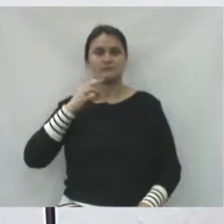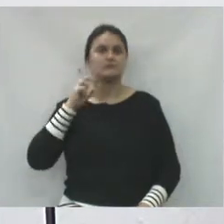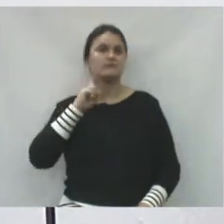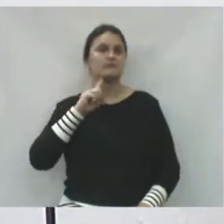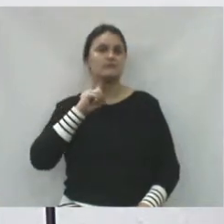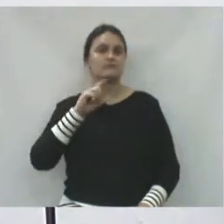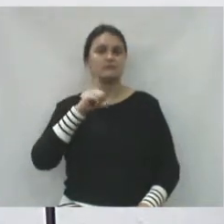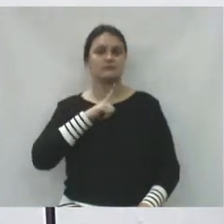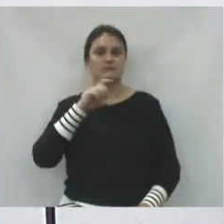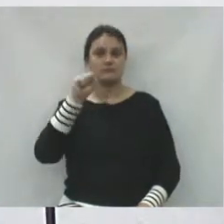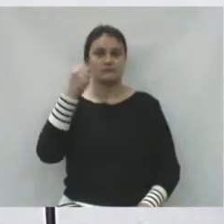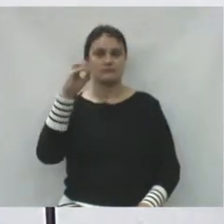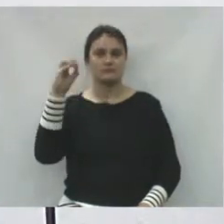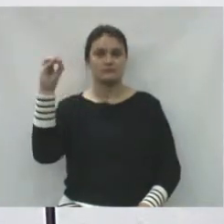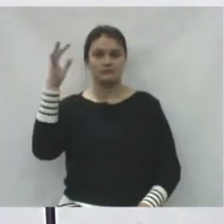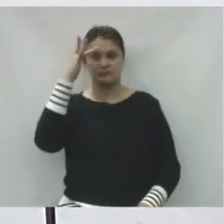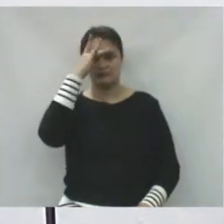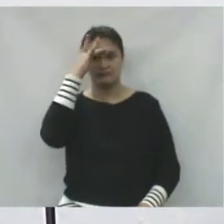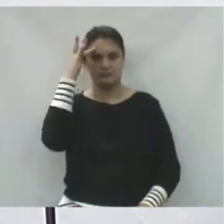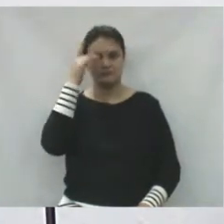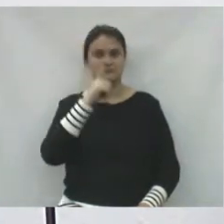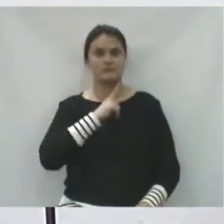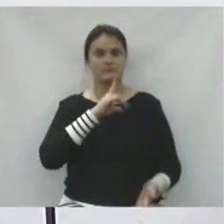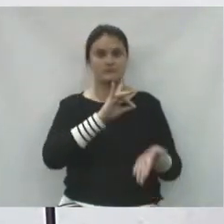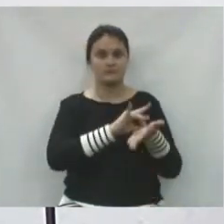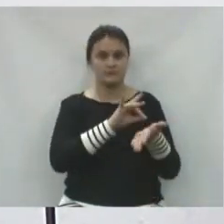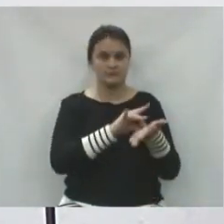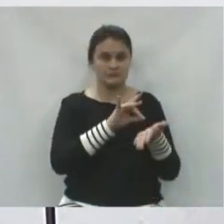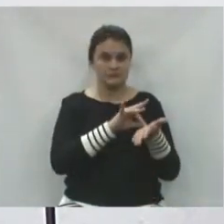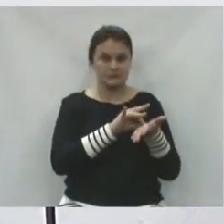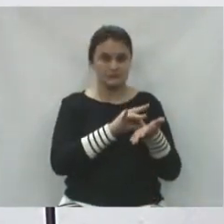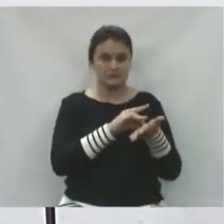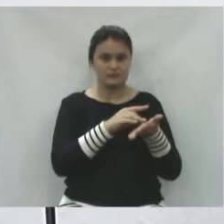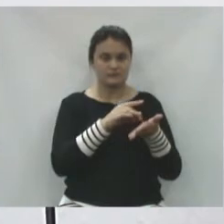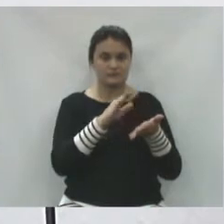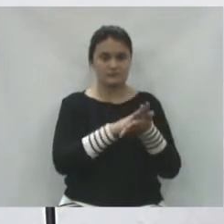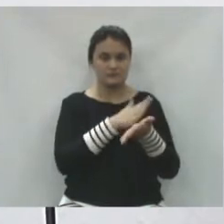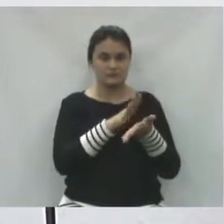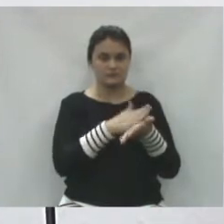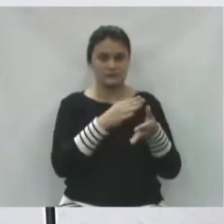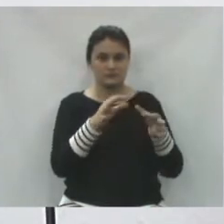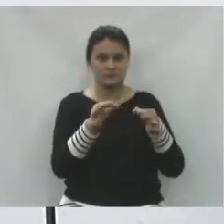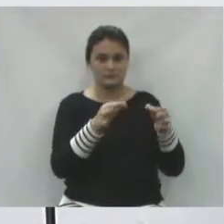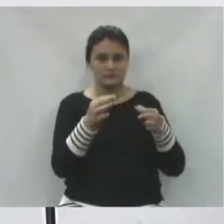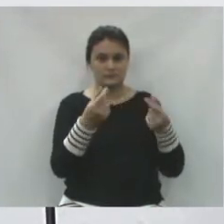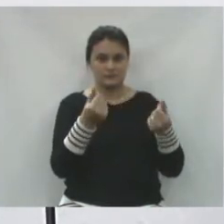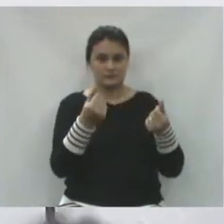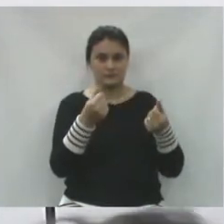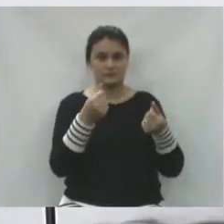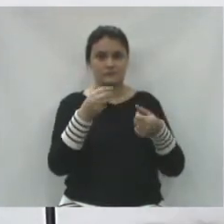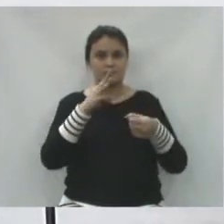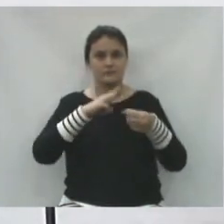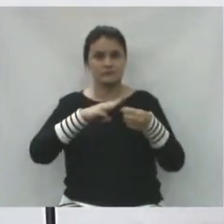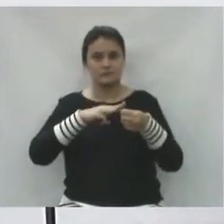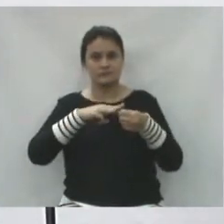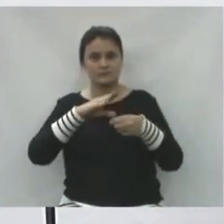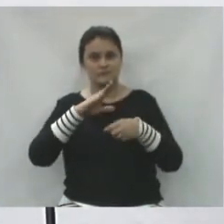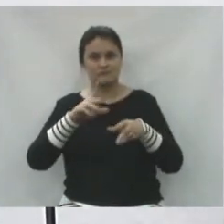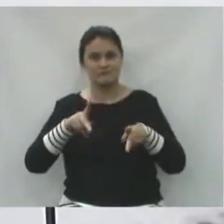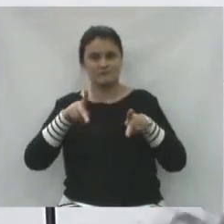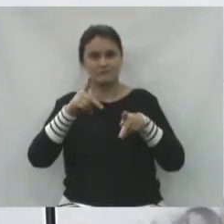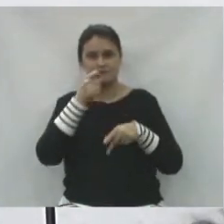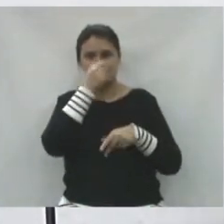mais de 800 habitantes, tenha a mesma premissa orçamentária que o município mais populoso do